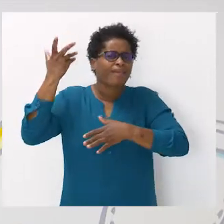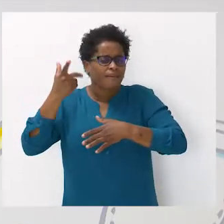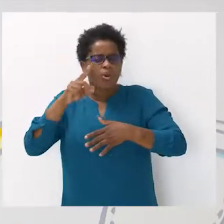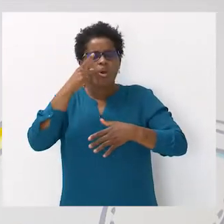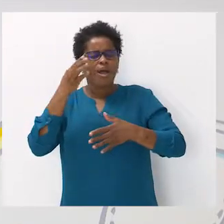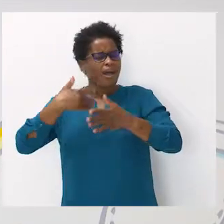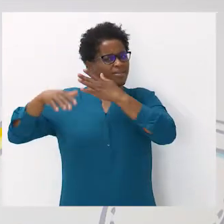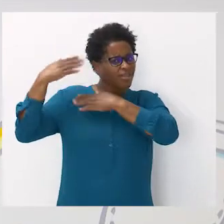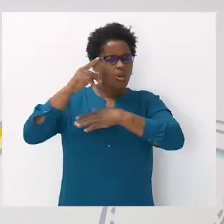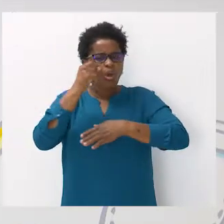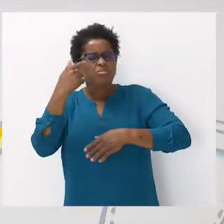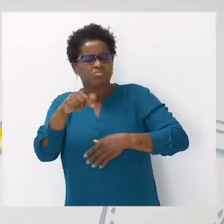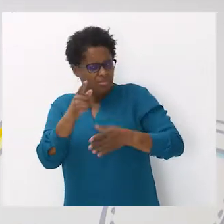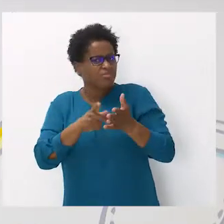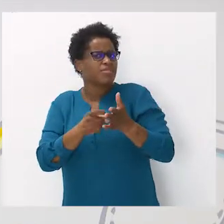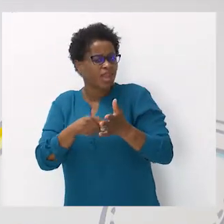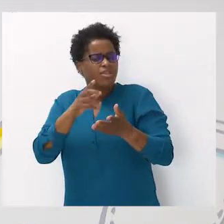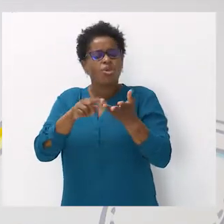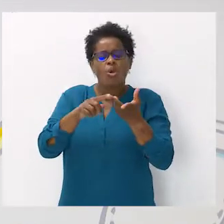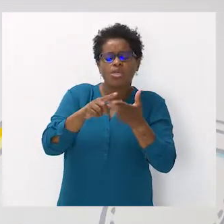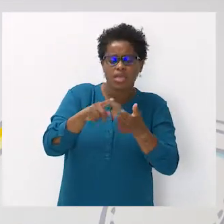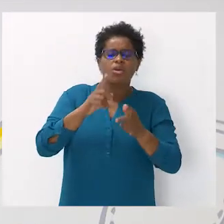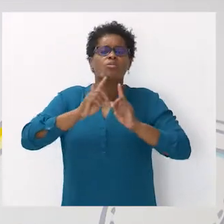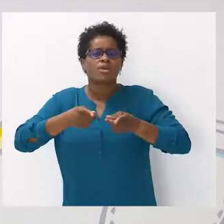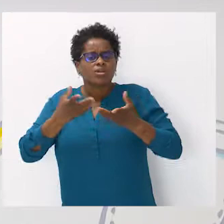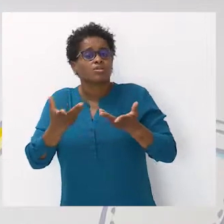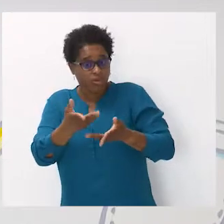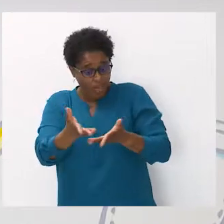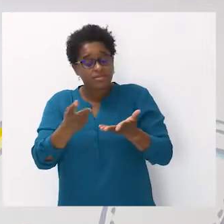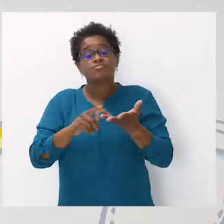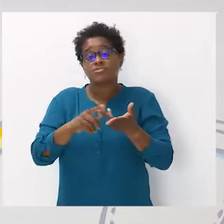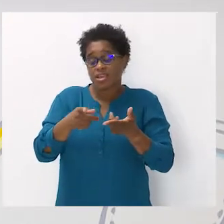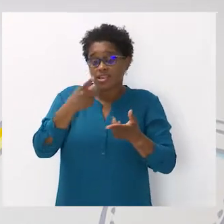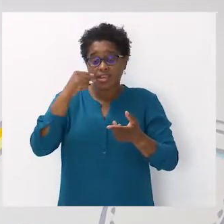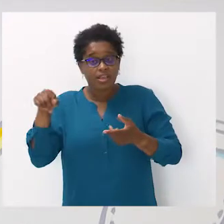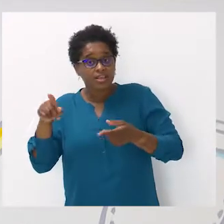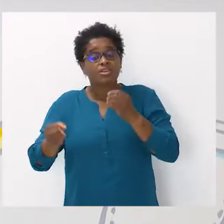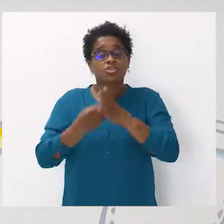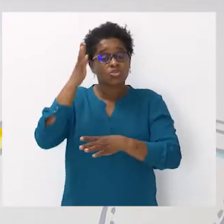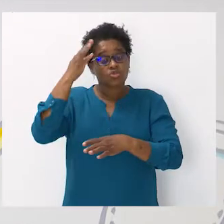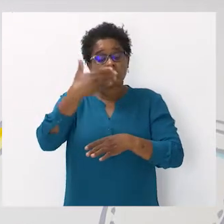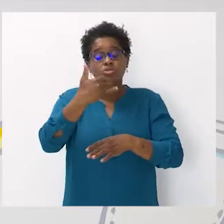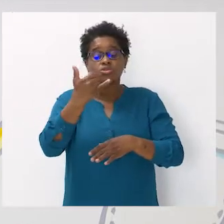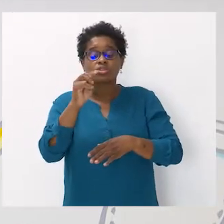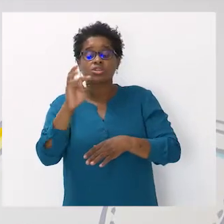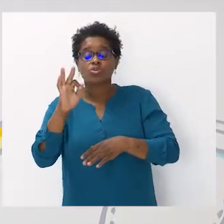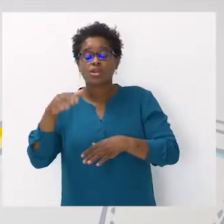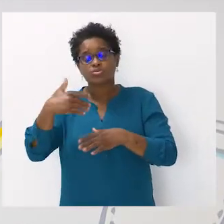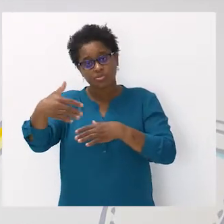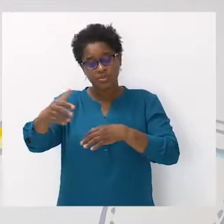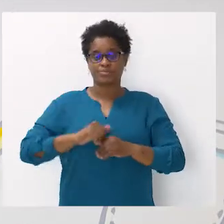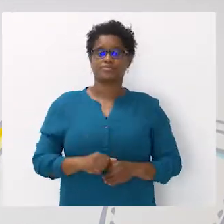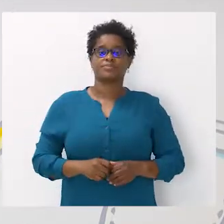sentiu a necessidade de contar. Com essa necessidade, ele criou os números 1, 2, 3, 4 e assim por